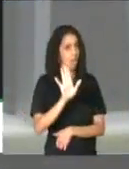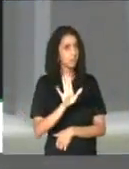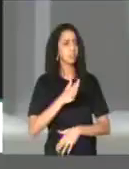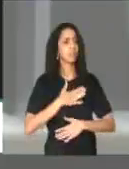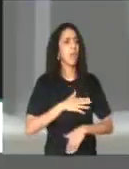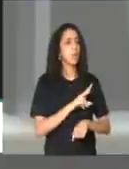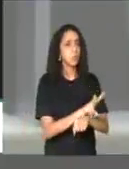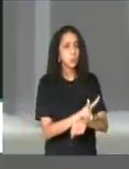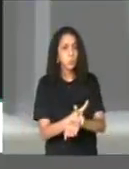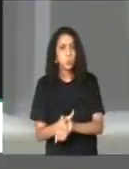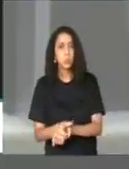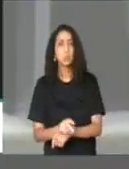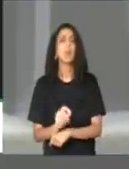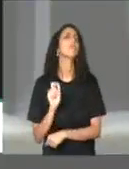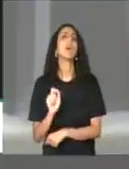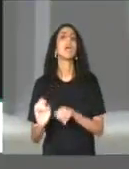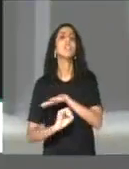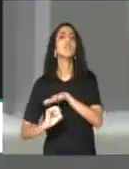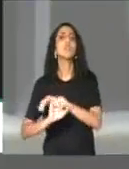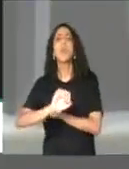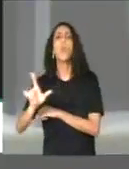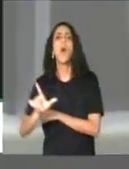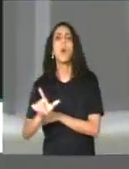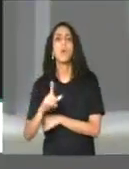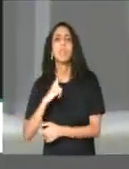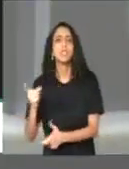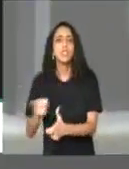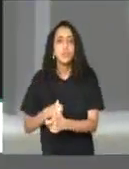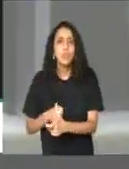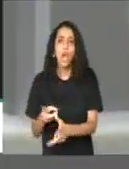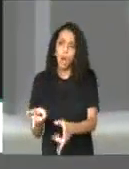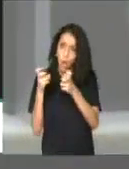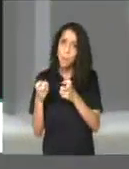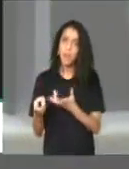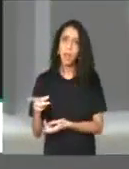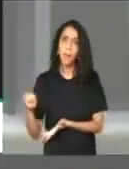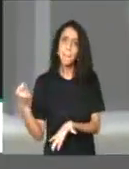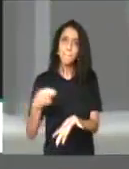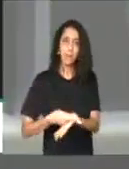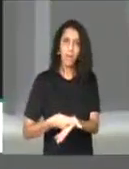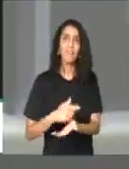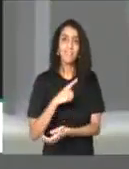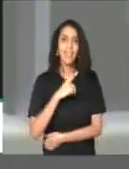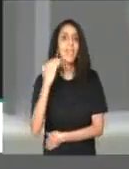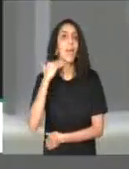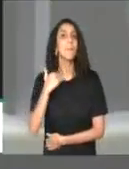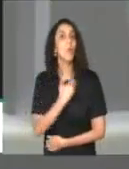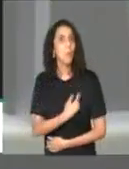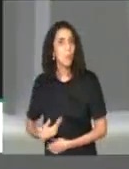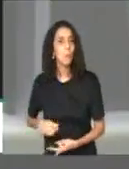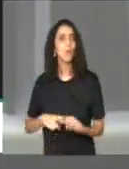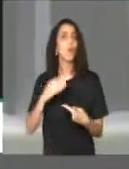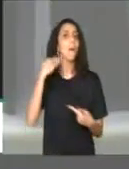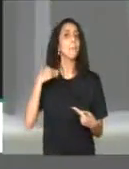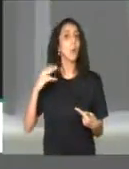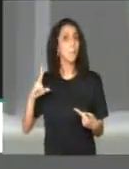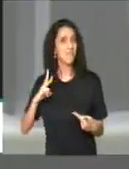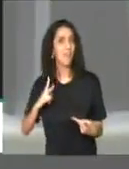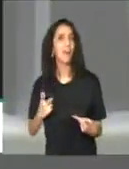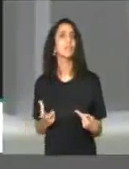grandes devedores da Previdência. Dentre estes grandes devedores estão bancos públicos e